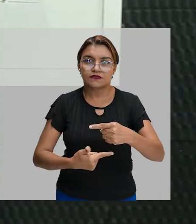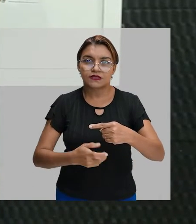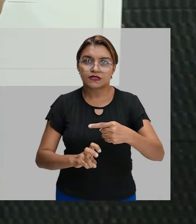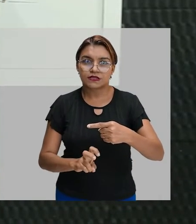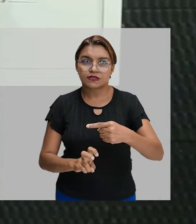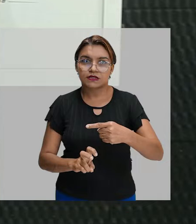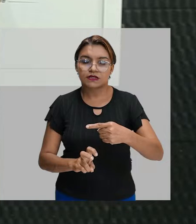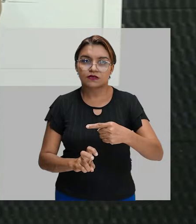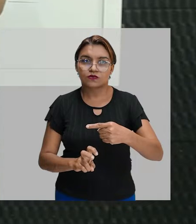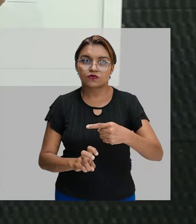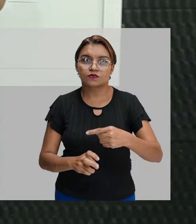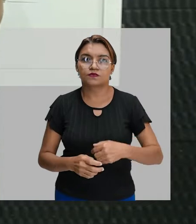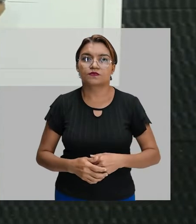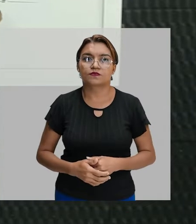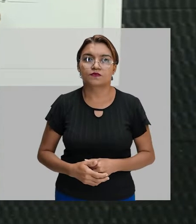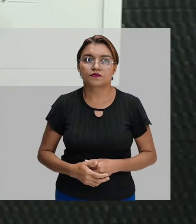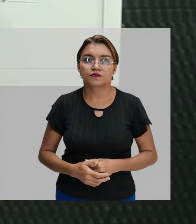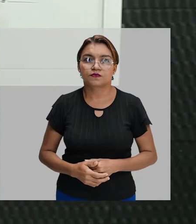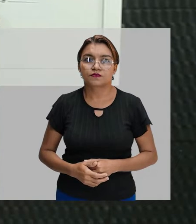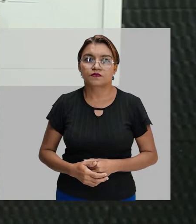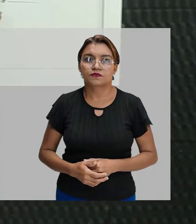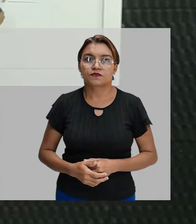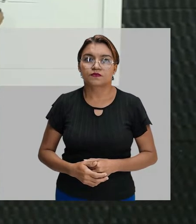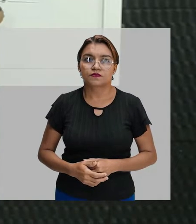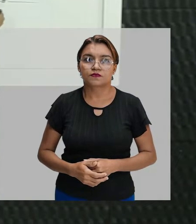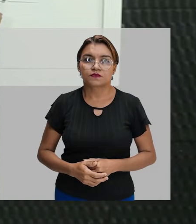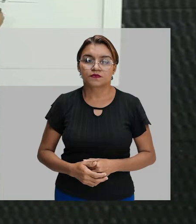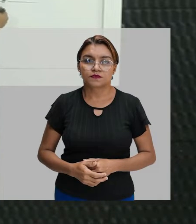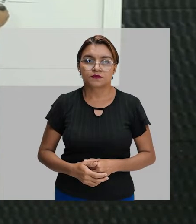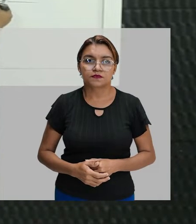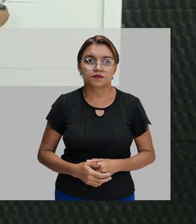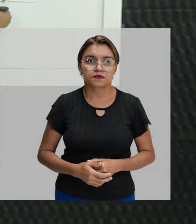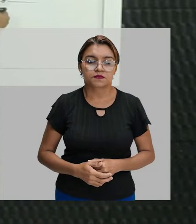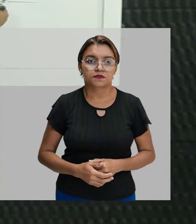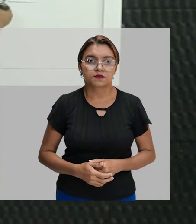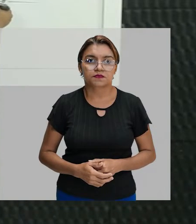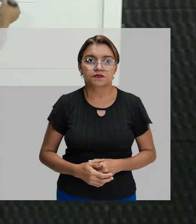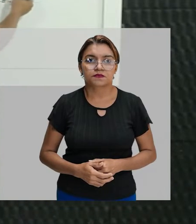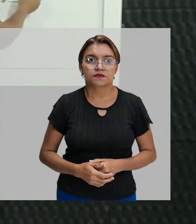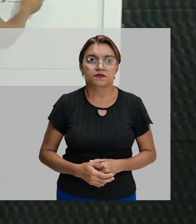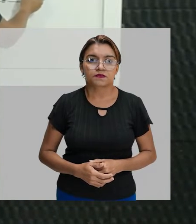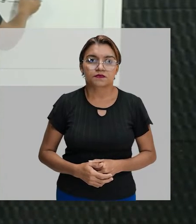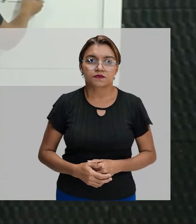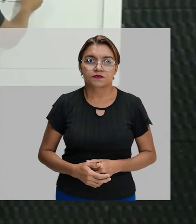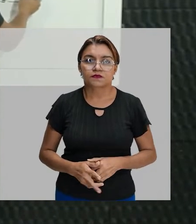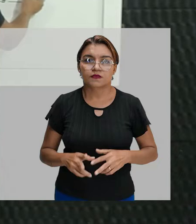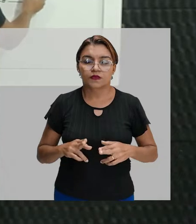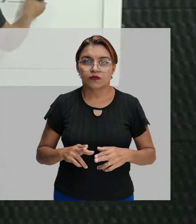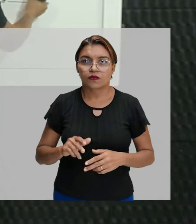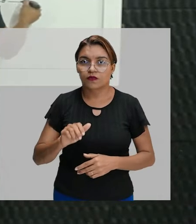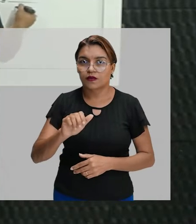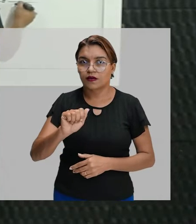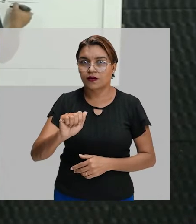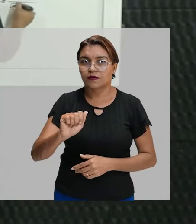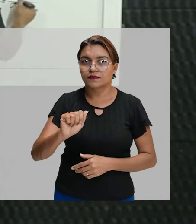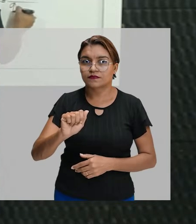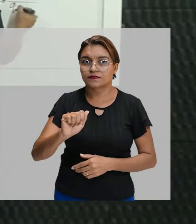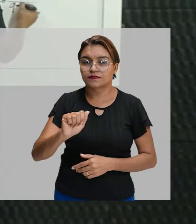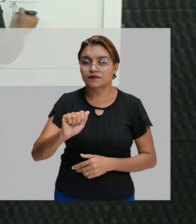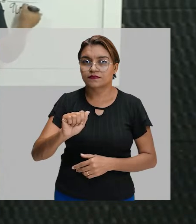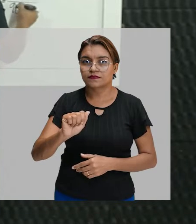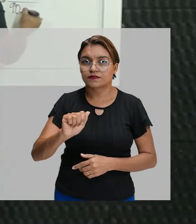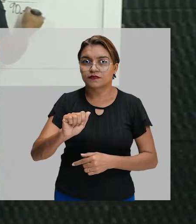o mal quadrado é um 25 ao quadrado é 625 = a